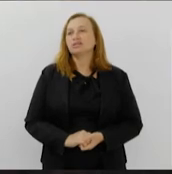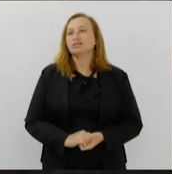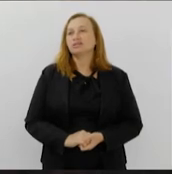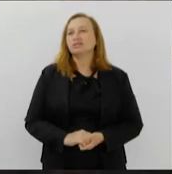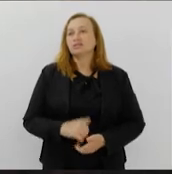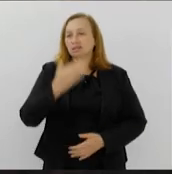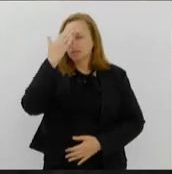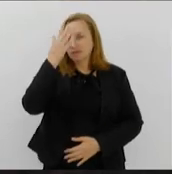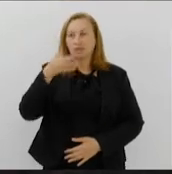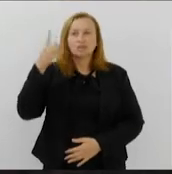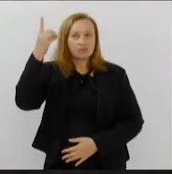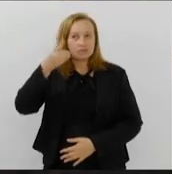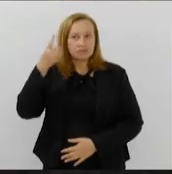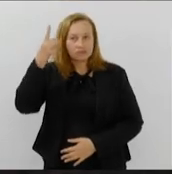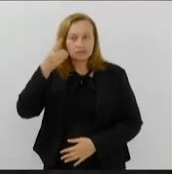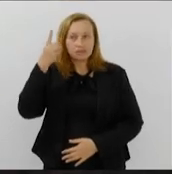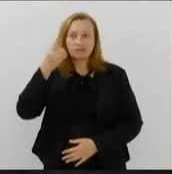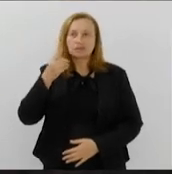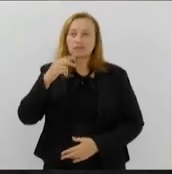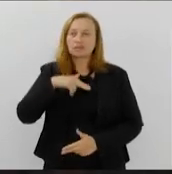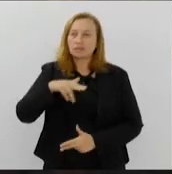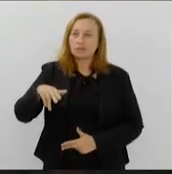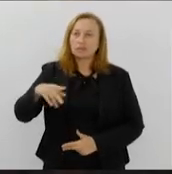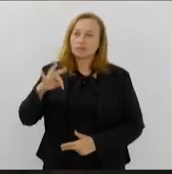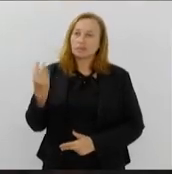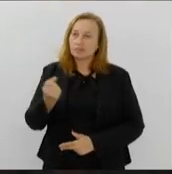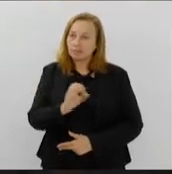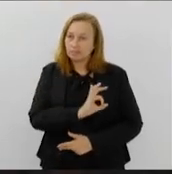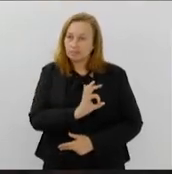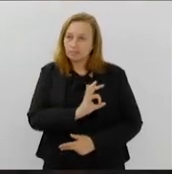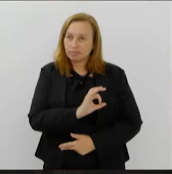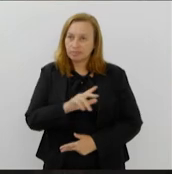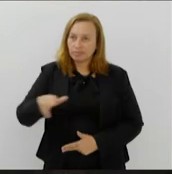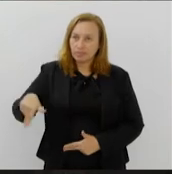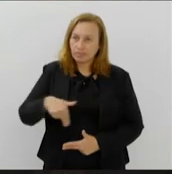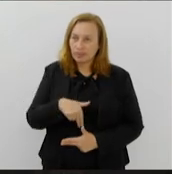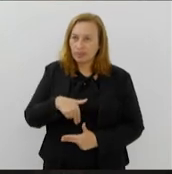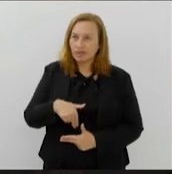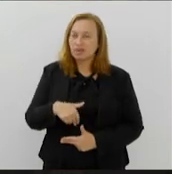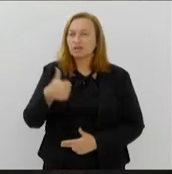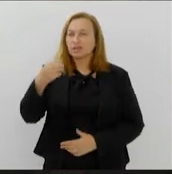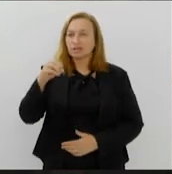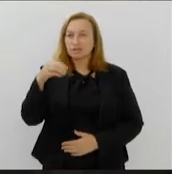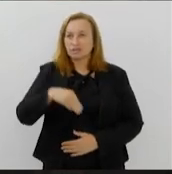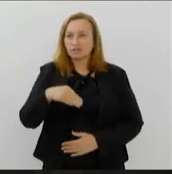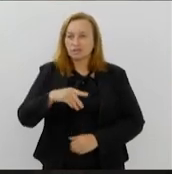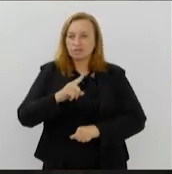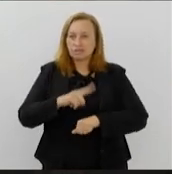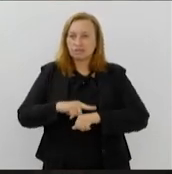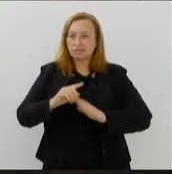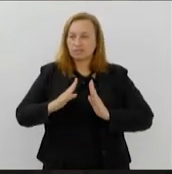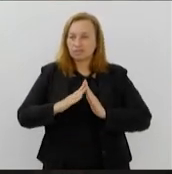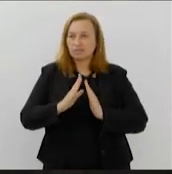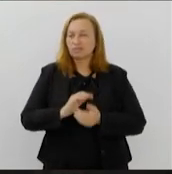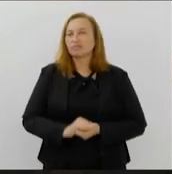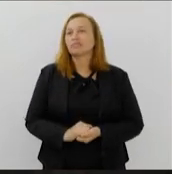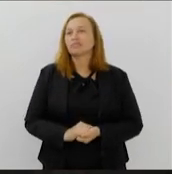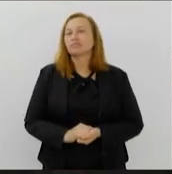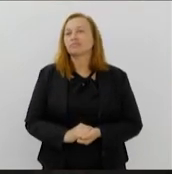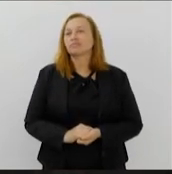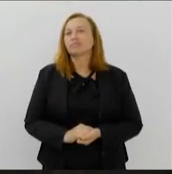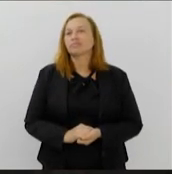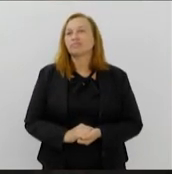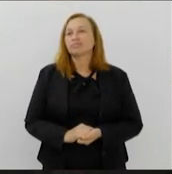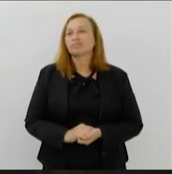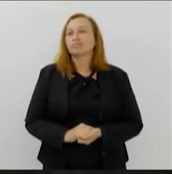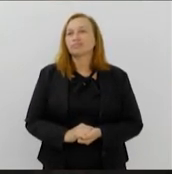Obrigada, deputado Luiz Paulo. Próximo orador inscrito é a nobre deputada Marta Rocha. Vossa Excelência dispõe de 10 minutos do